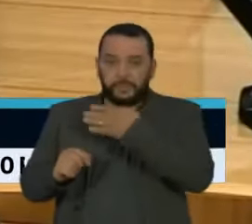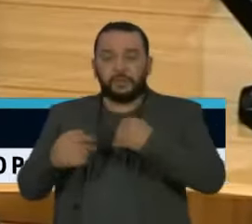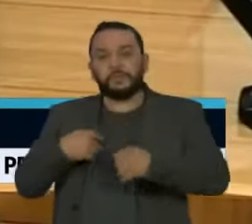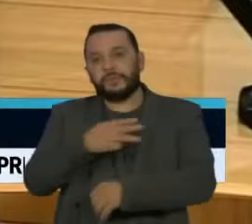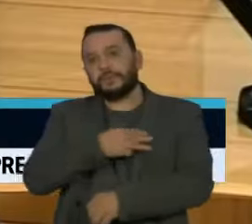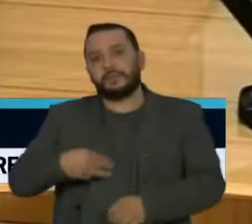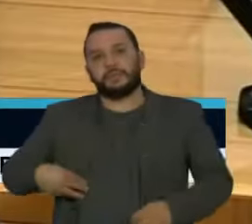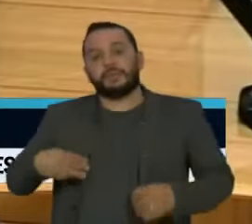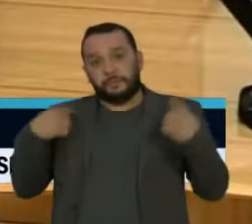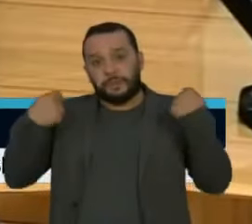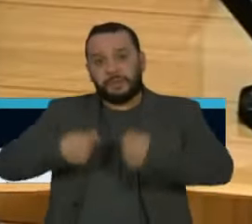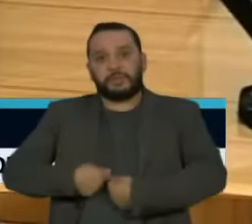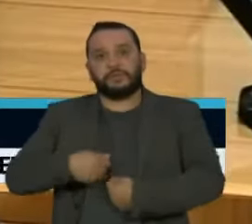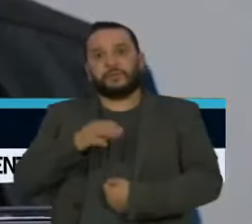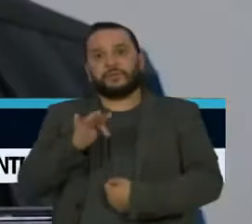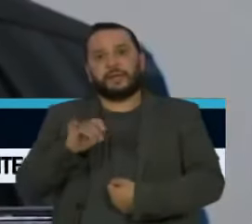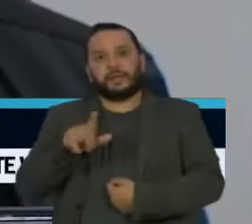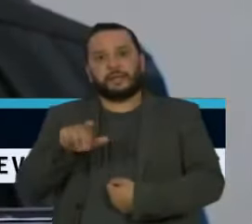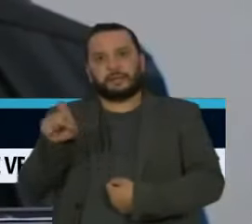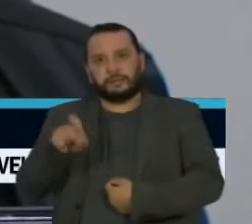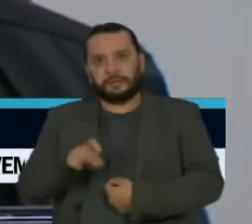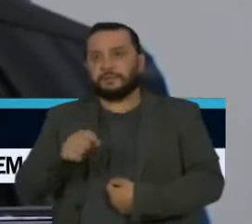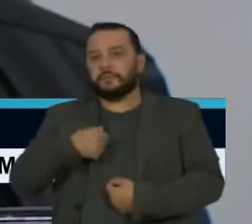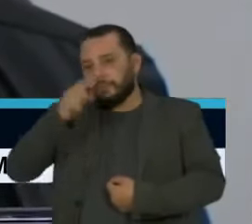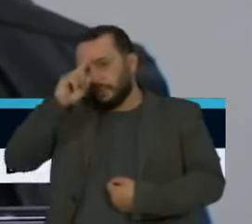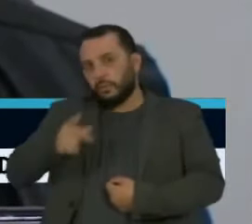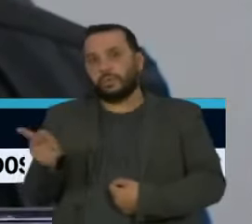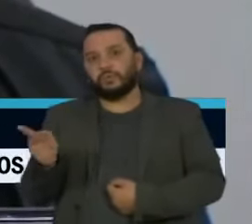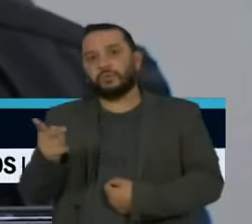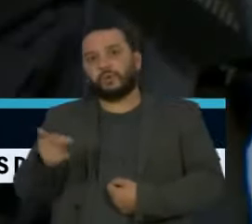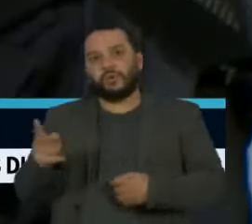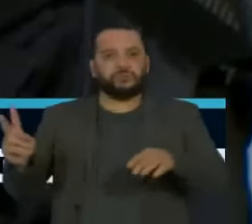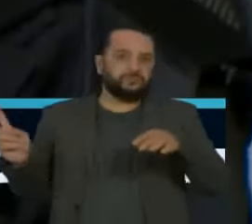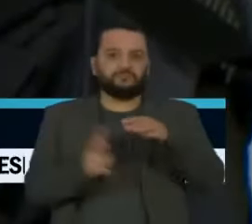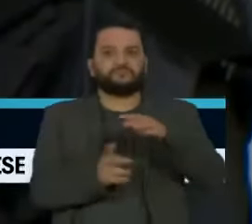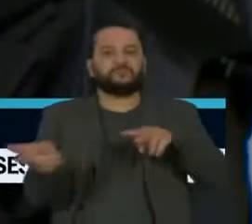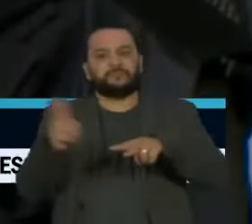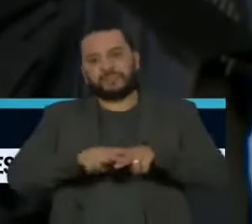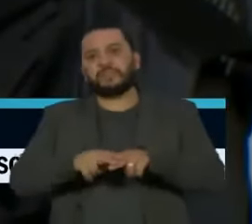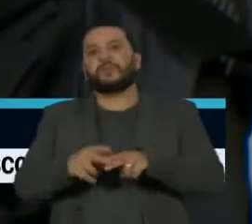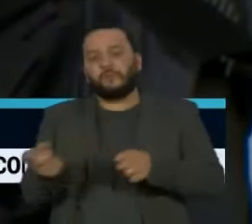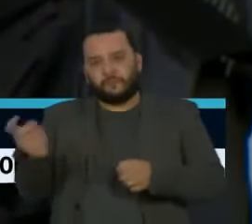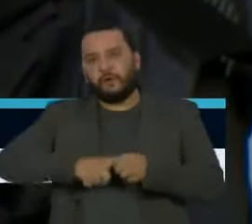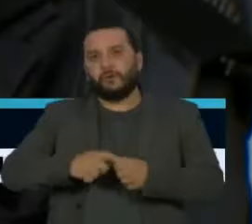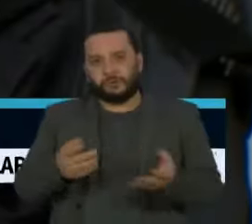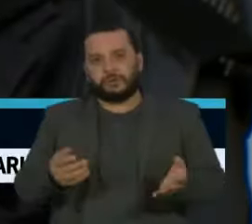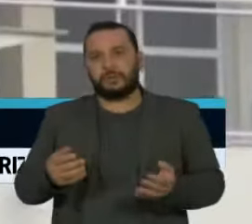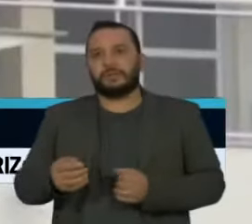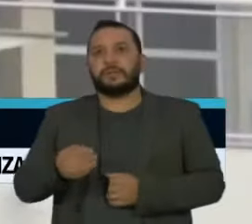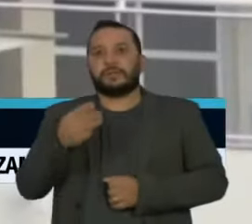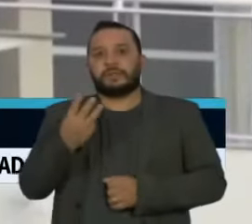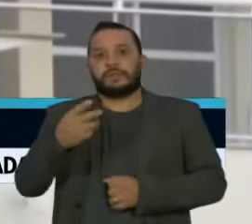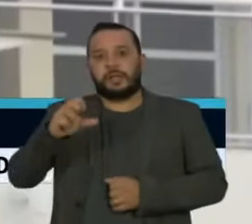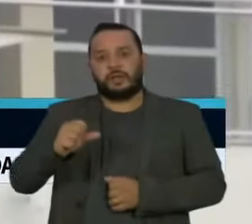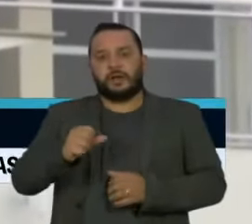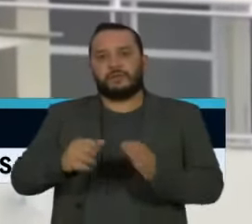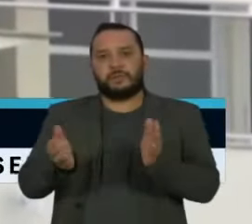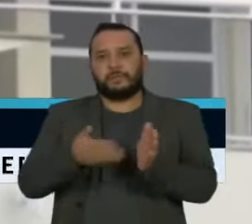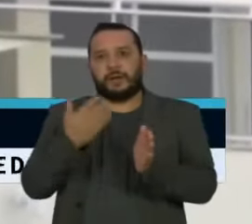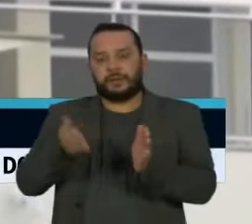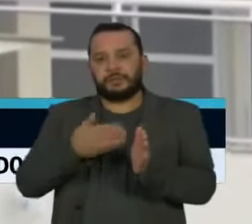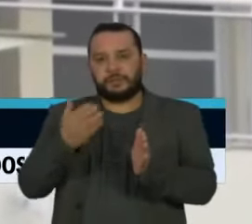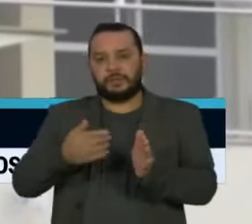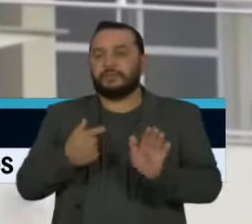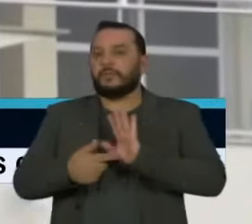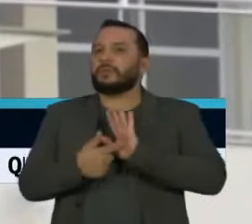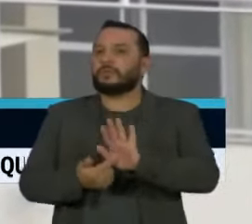Fischer, relator do caso, determinou a volta dos dois para a prisão. No despacho de 39 páginas, o ministro